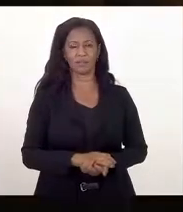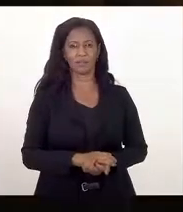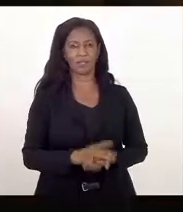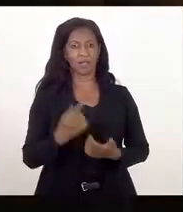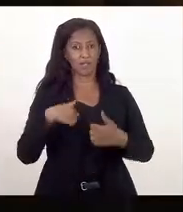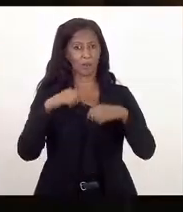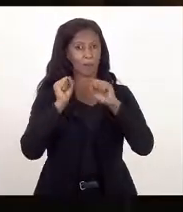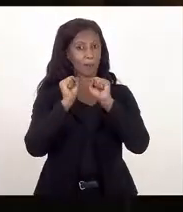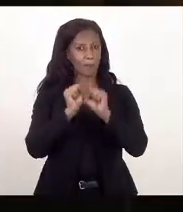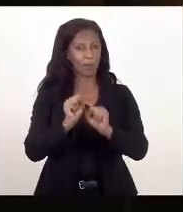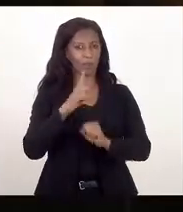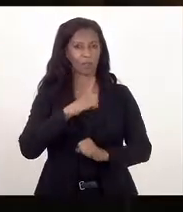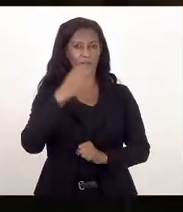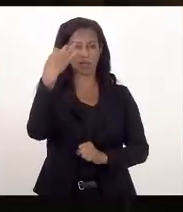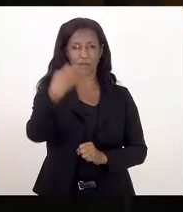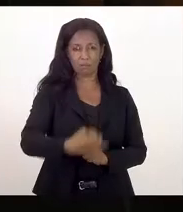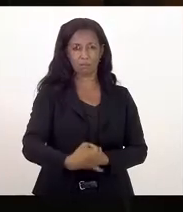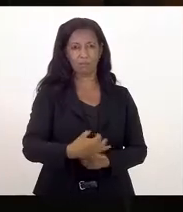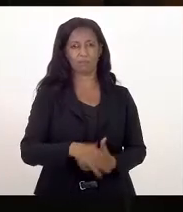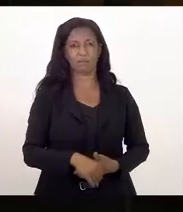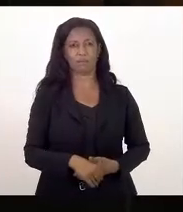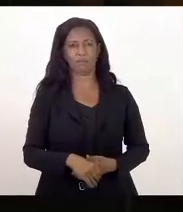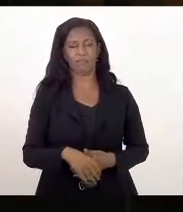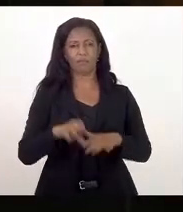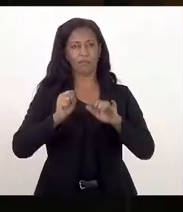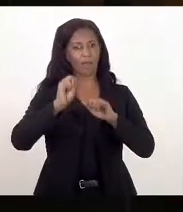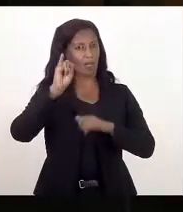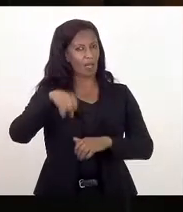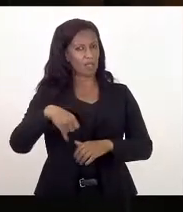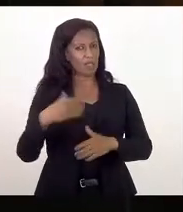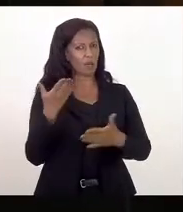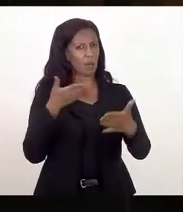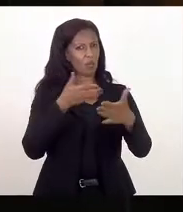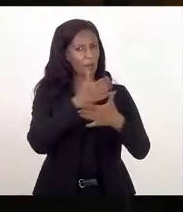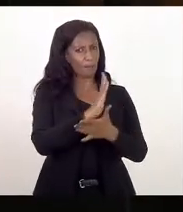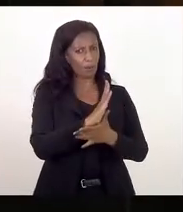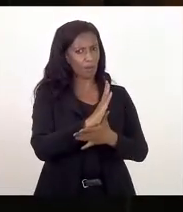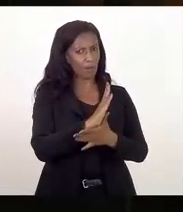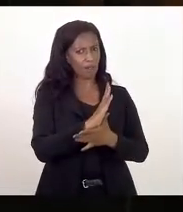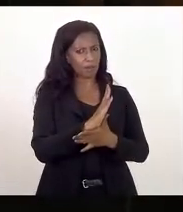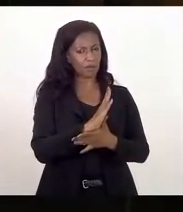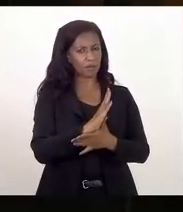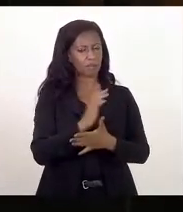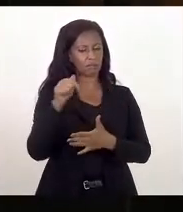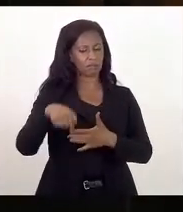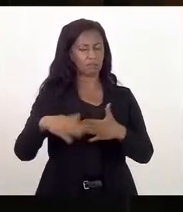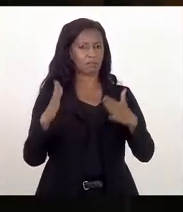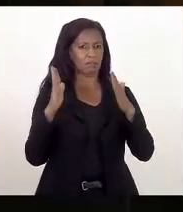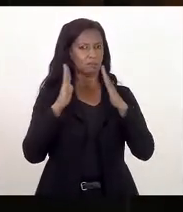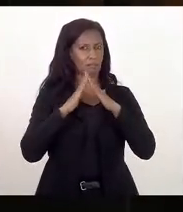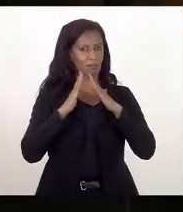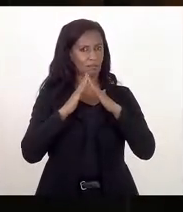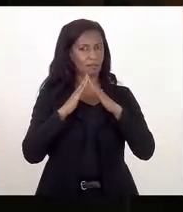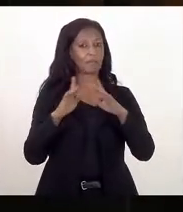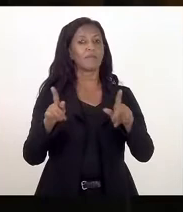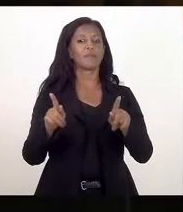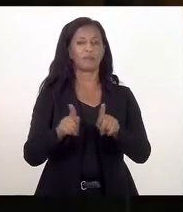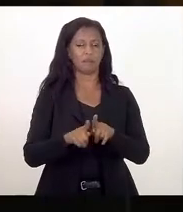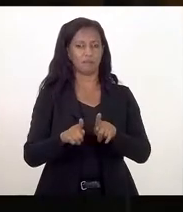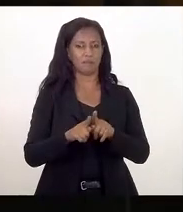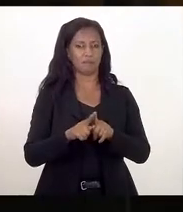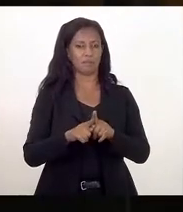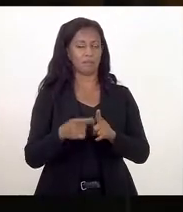podem ter certeza que, assim como foi aprovado com unanimidade nesta Casa, também